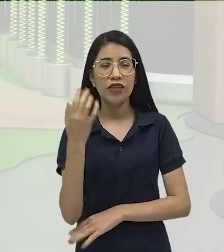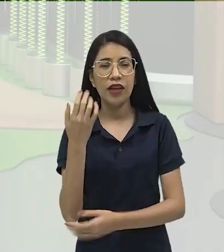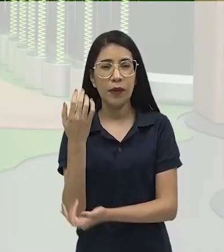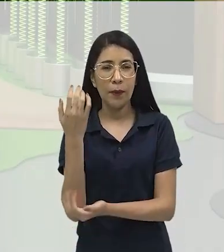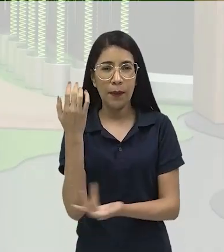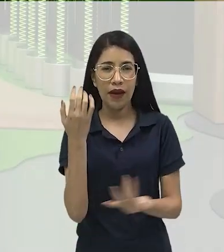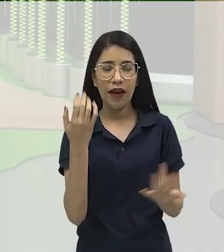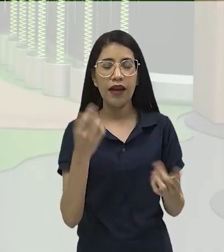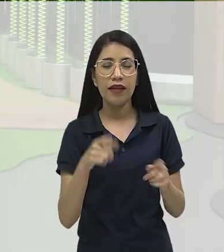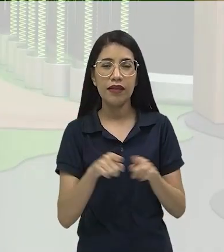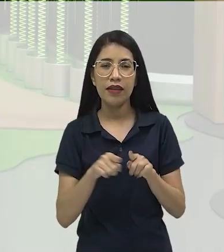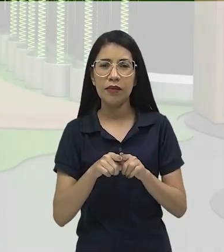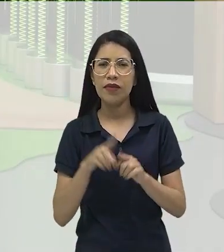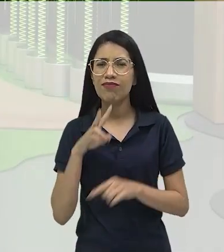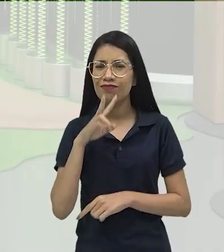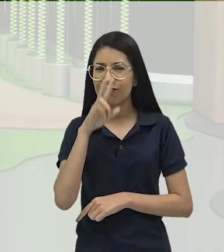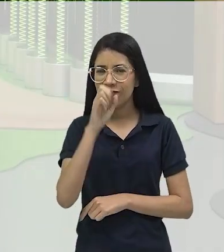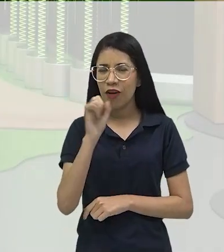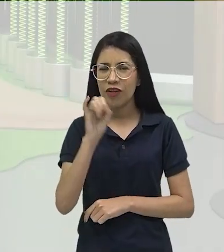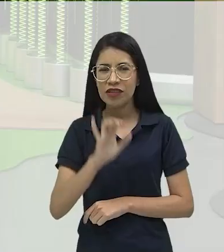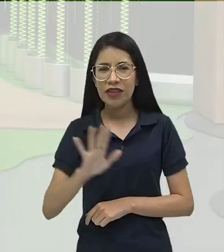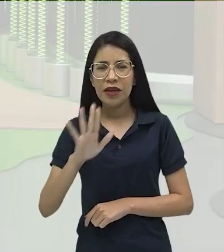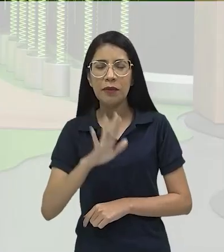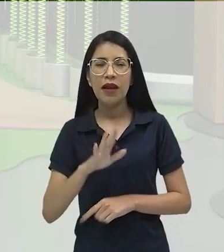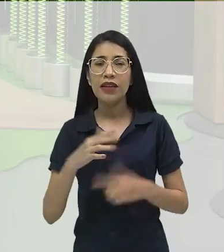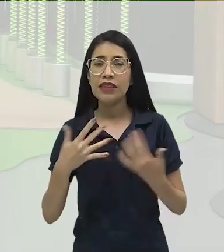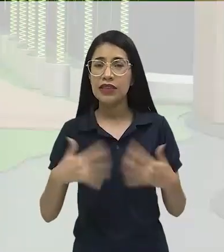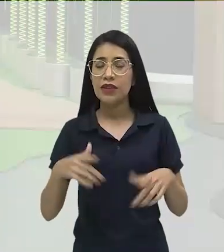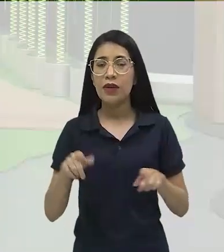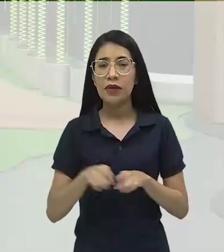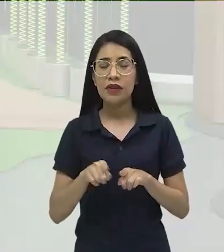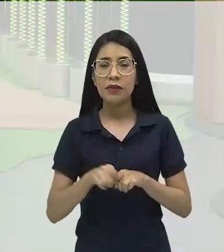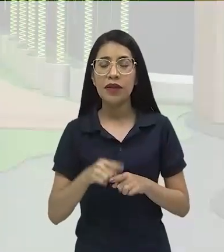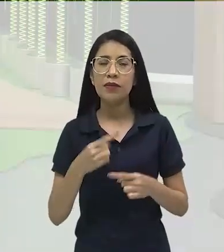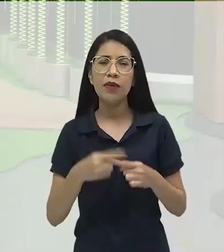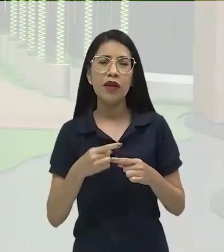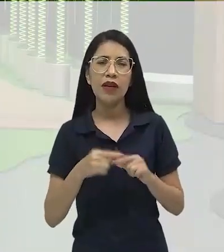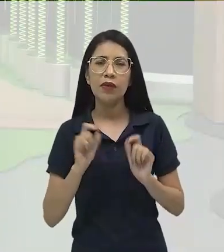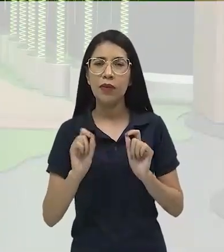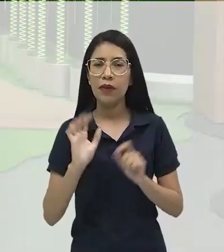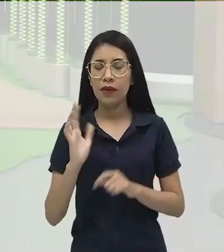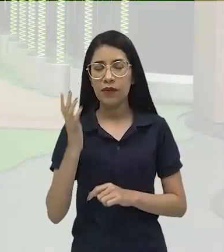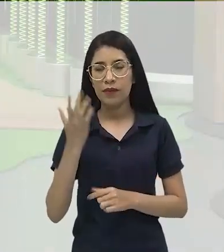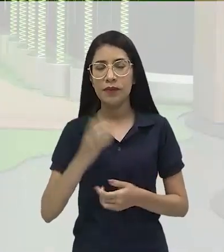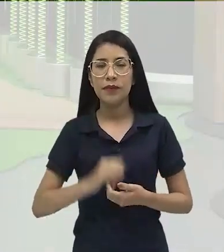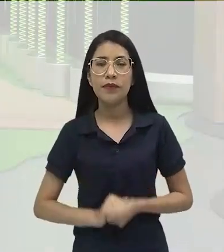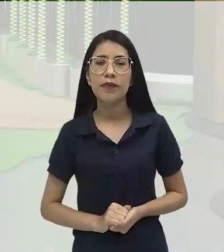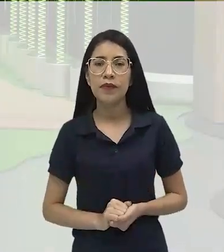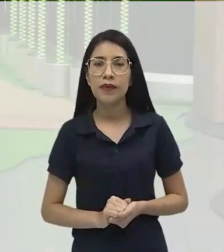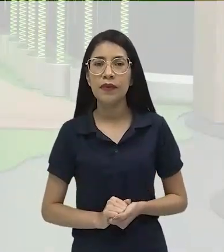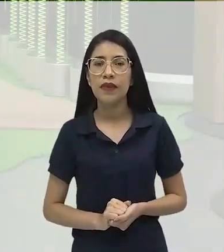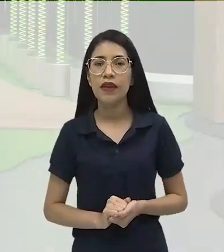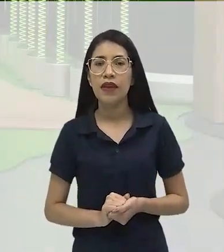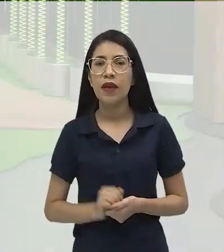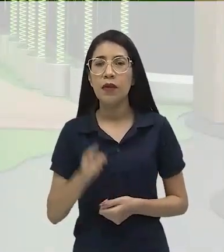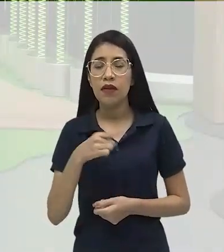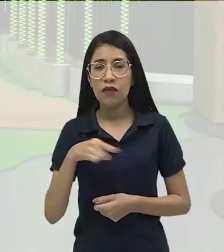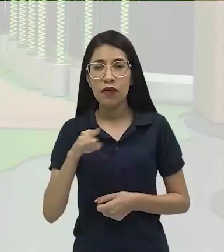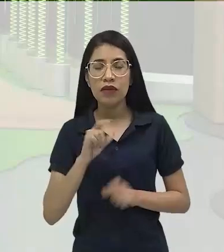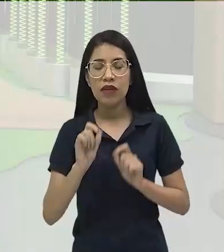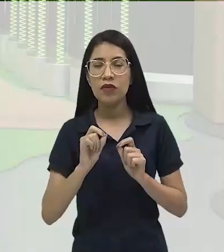São imagens fortes, imagens chocantes, porque é justamente para